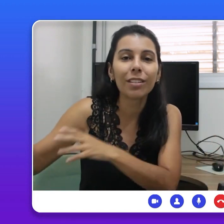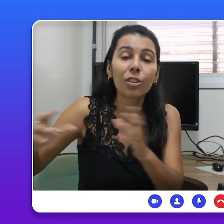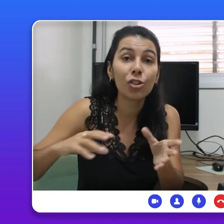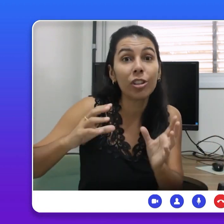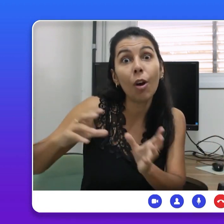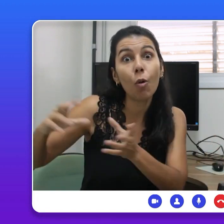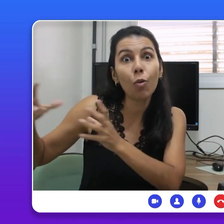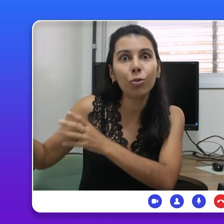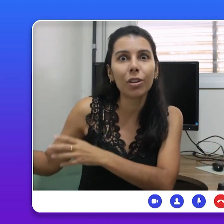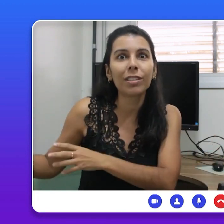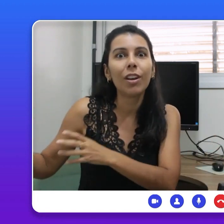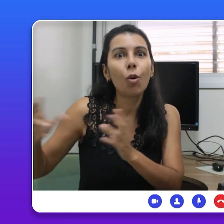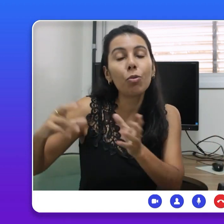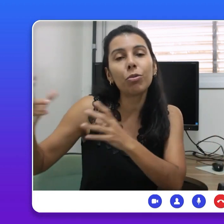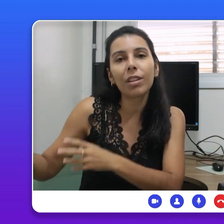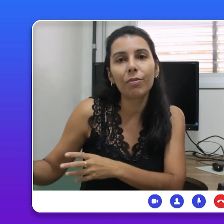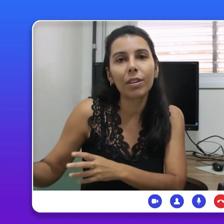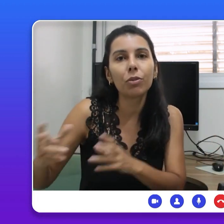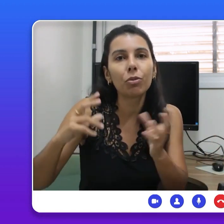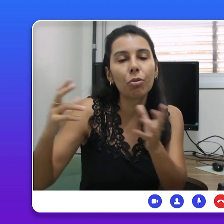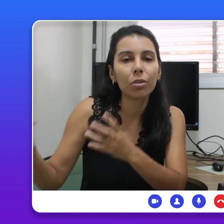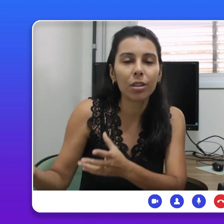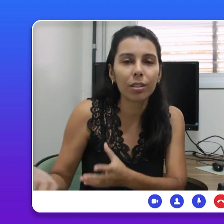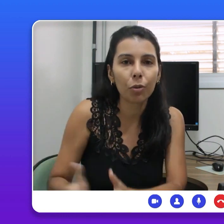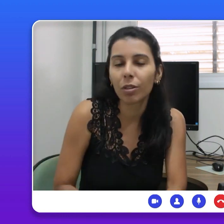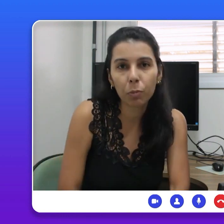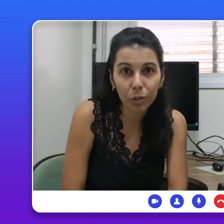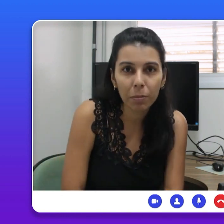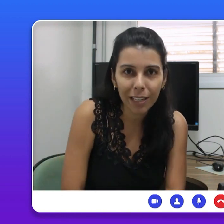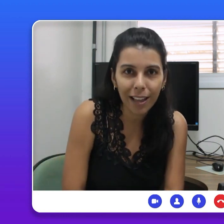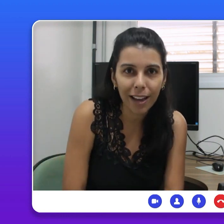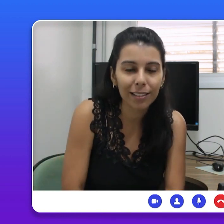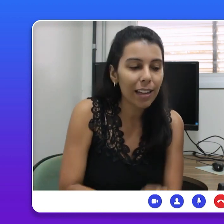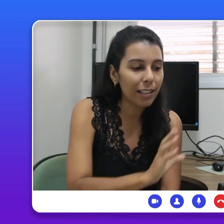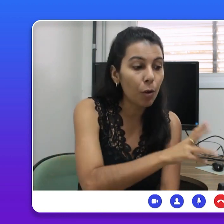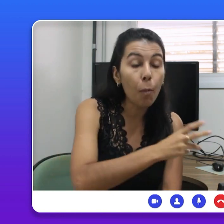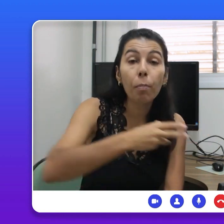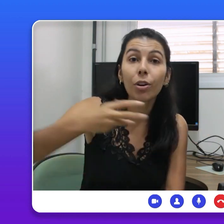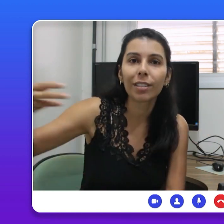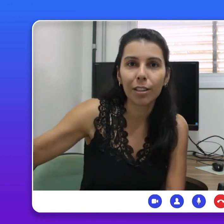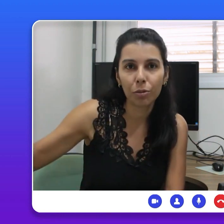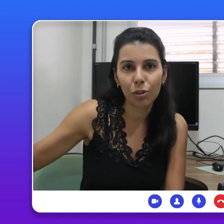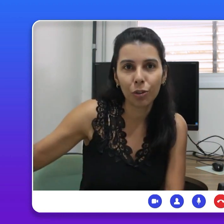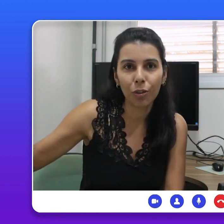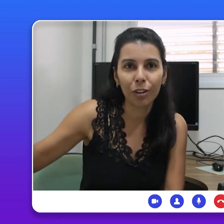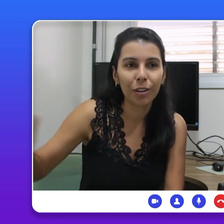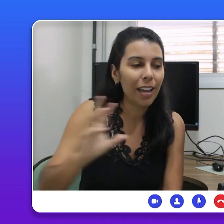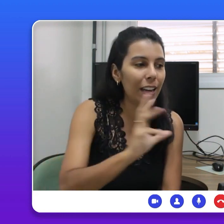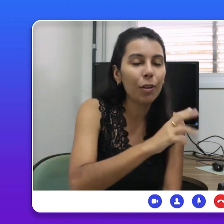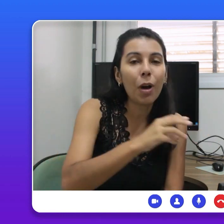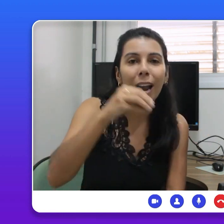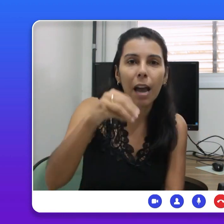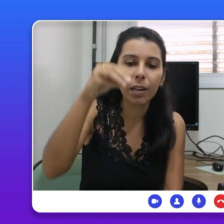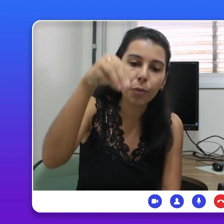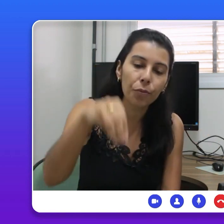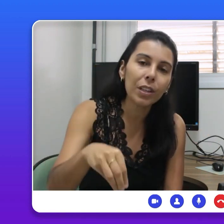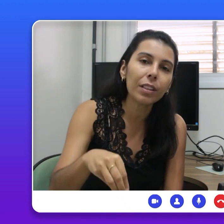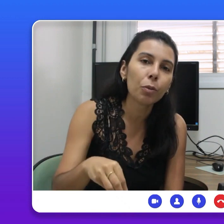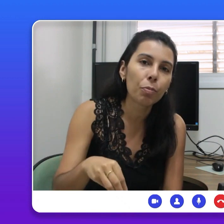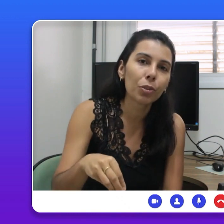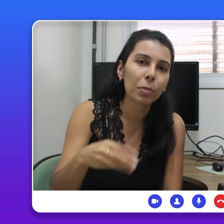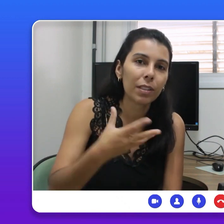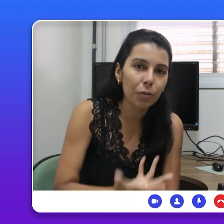em que, finalmente temos a tecnologia. A tecnologia, em diferentes momentos históricos, ela teve suas características e a tecnologia que a gente